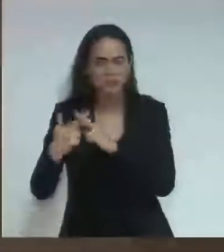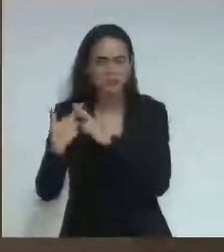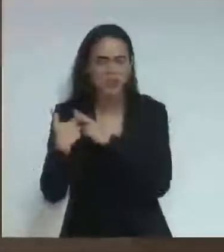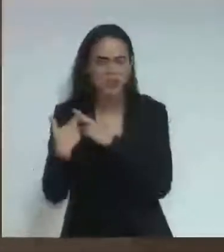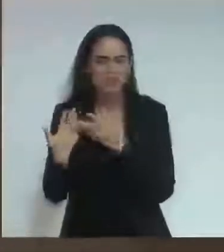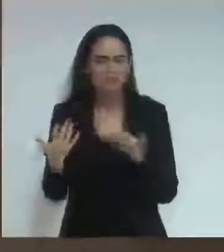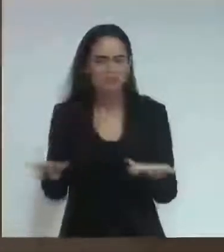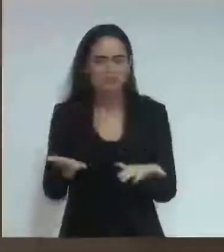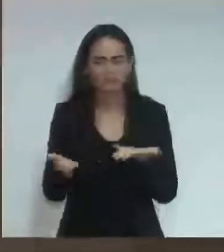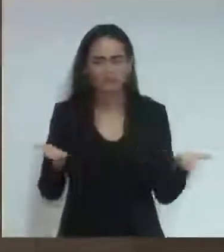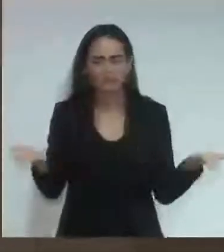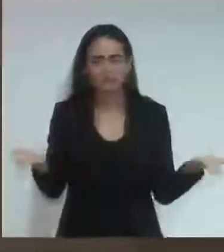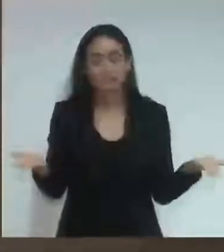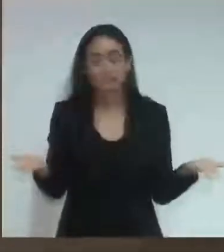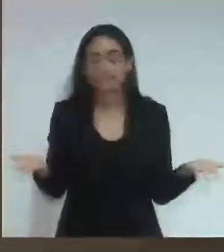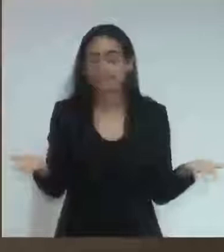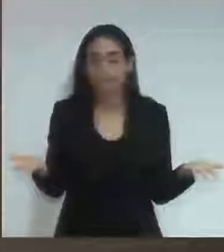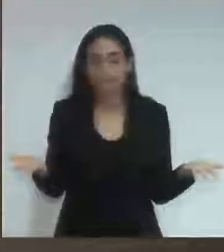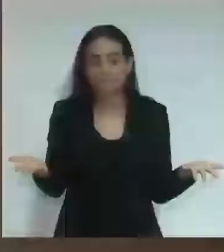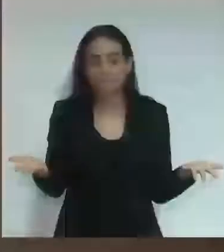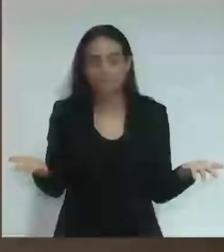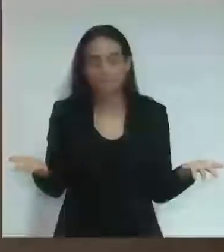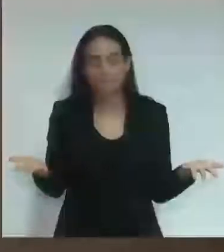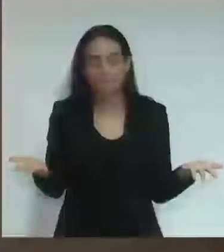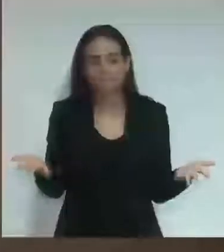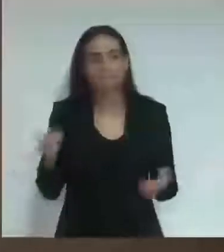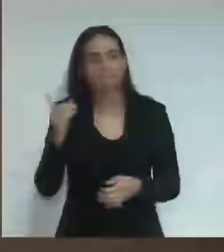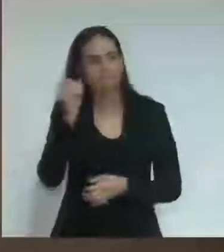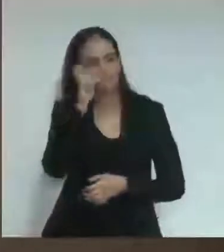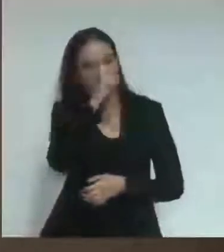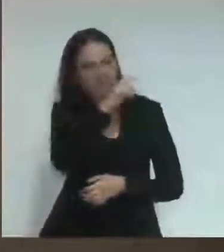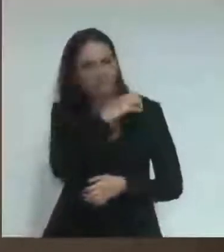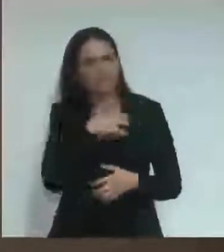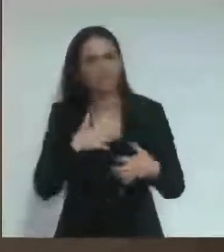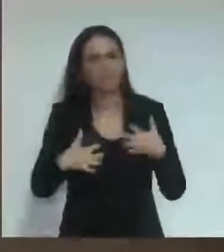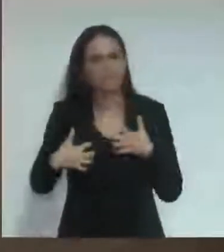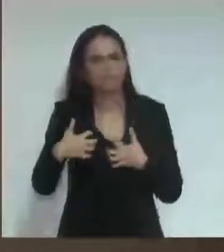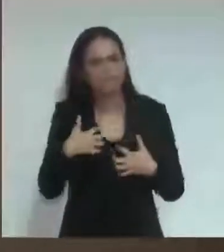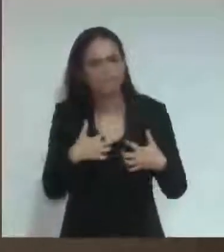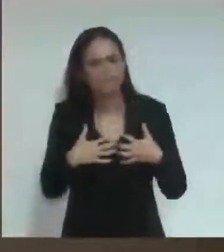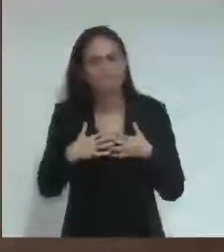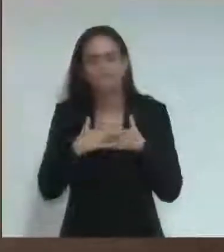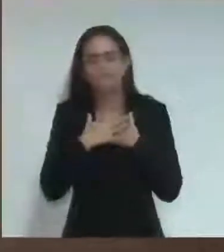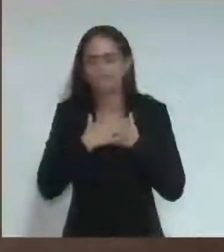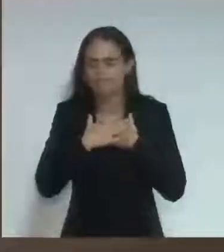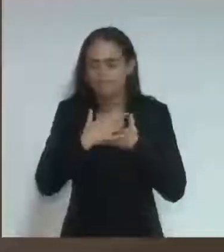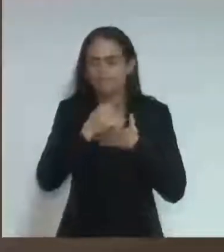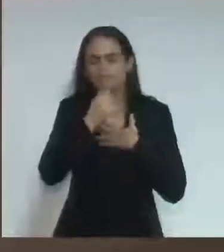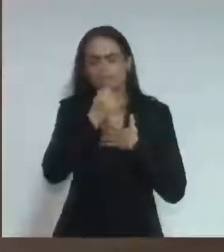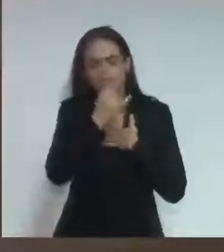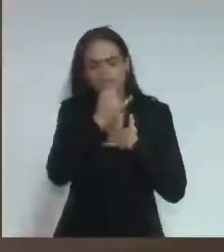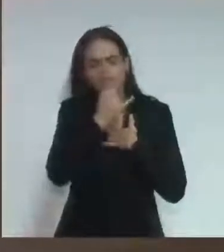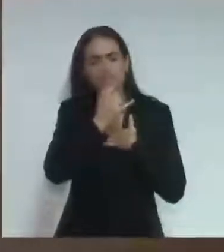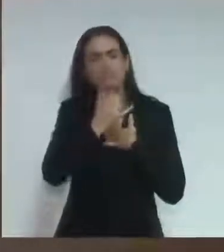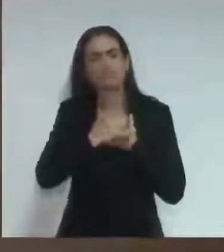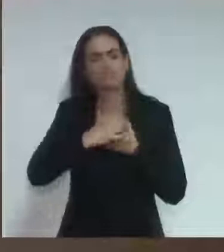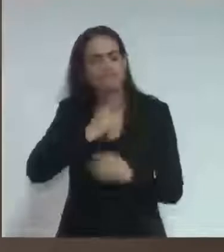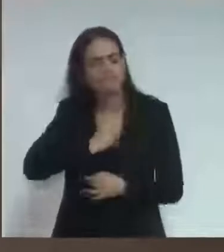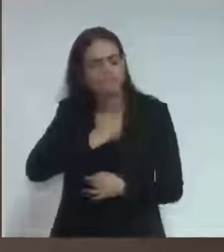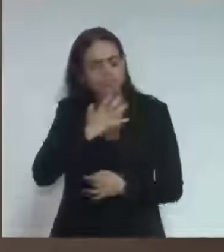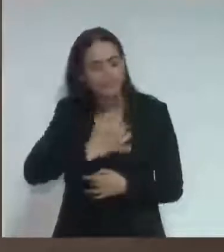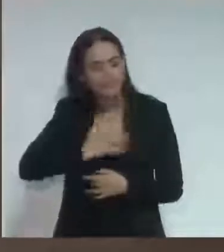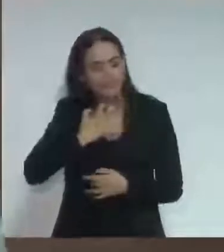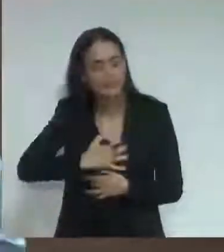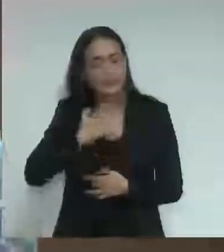Enfim, é uma revolta de indignação, sabe? É muito revoltante isso. Vocês não têm ideia da raiva, da revolta que eu tenho